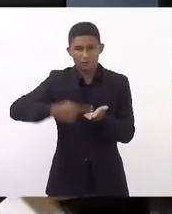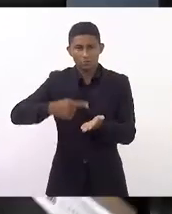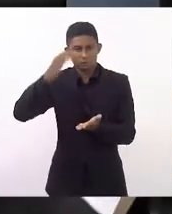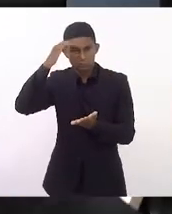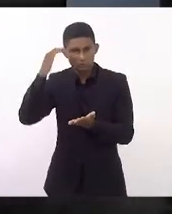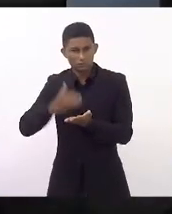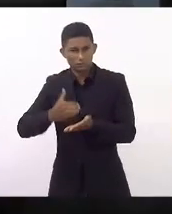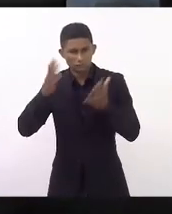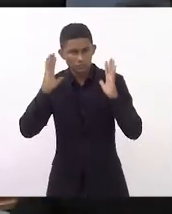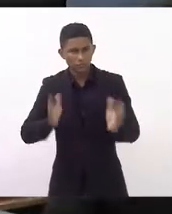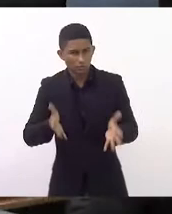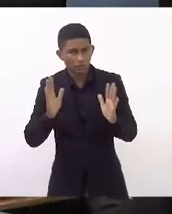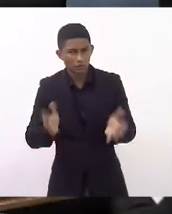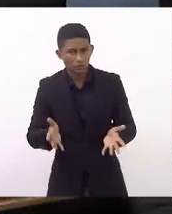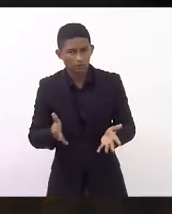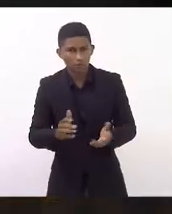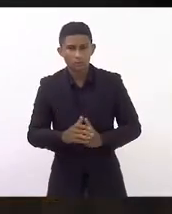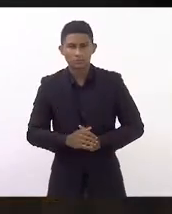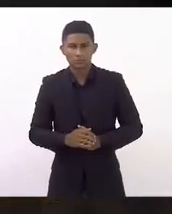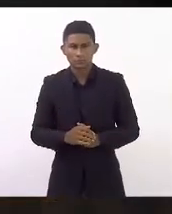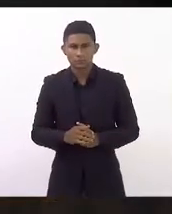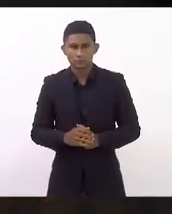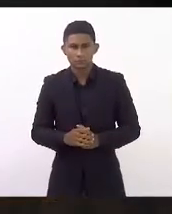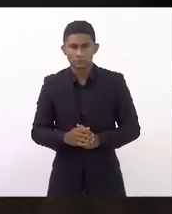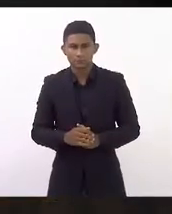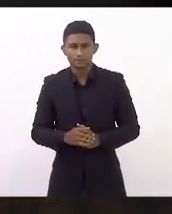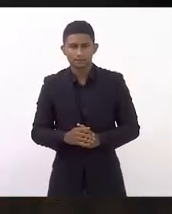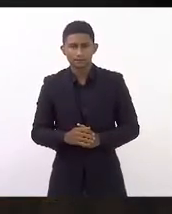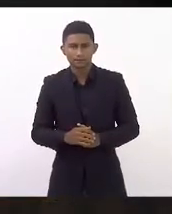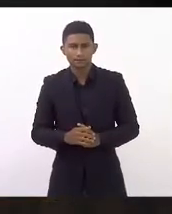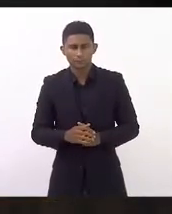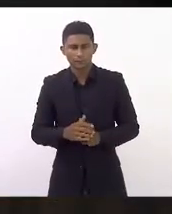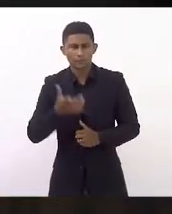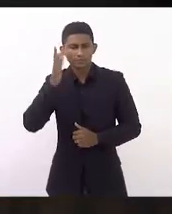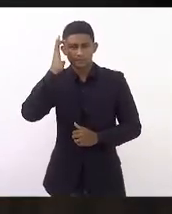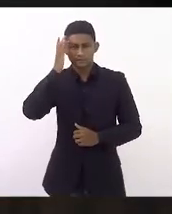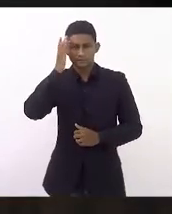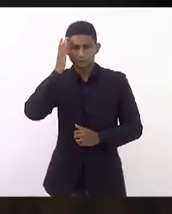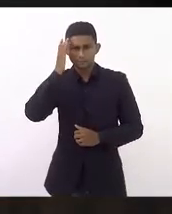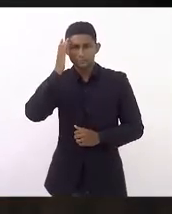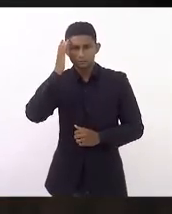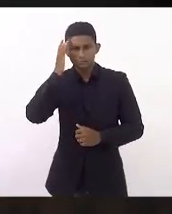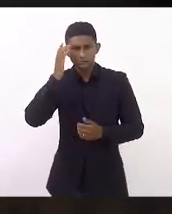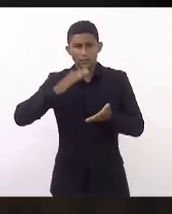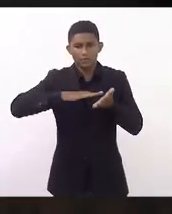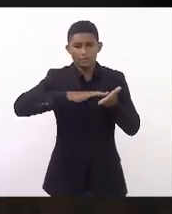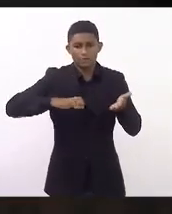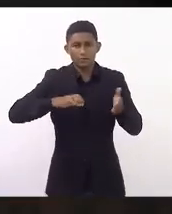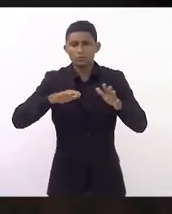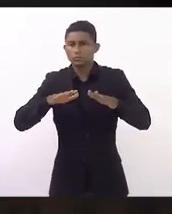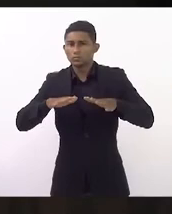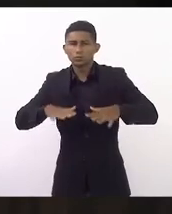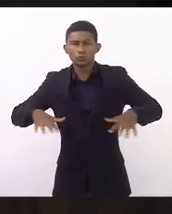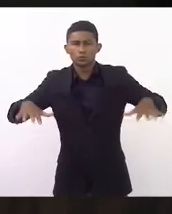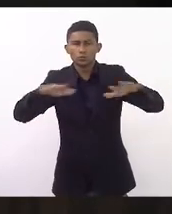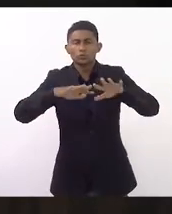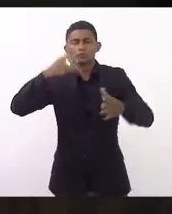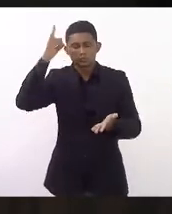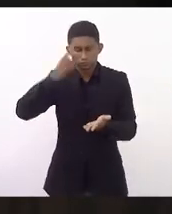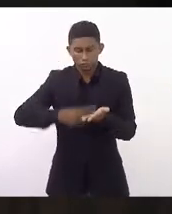porque, salvo melhor juízo, acho que todos os vetos estão acordados, a gente manter os